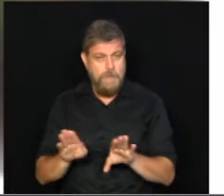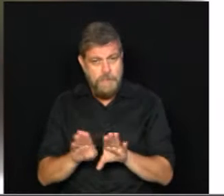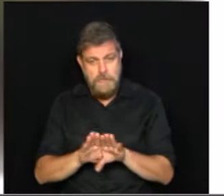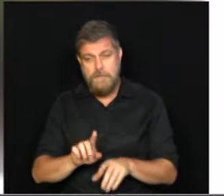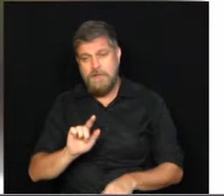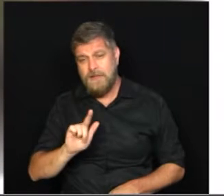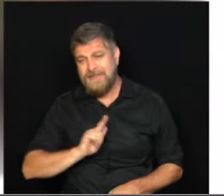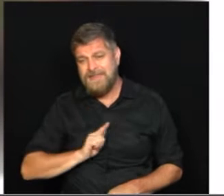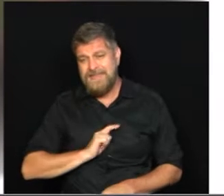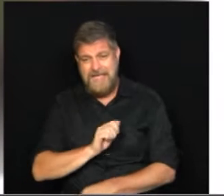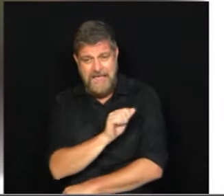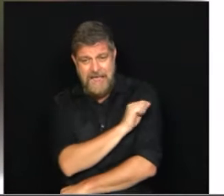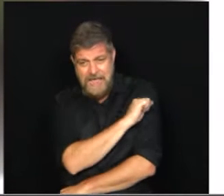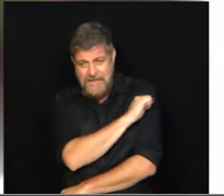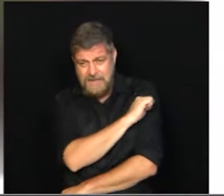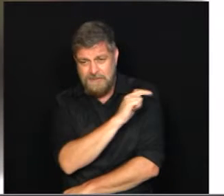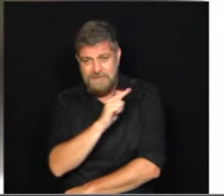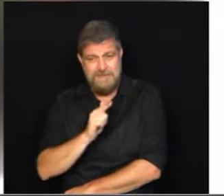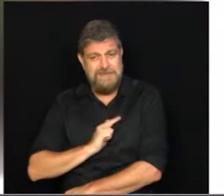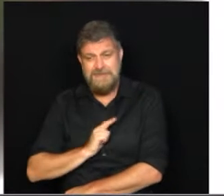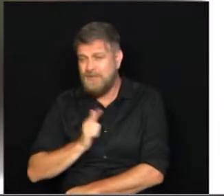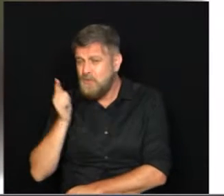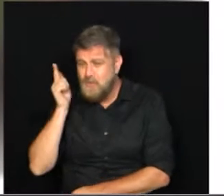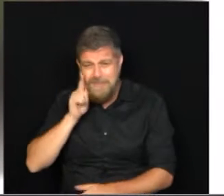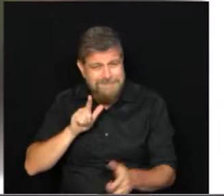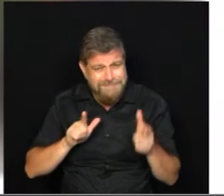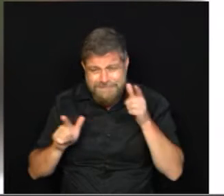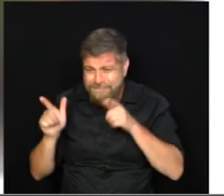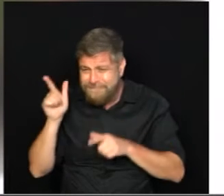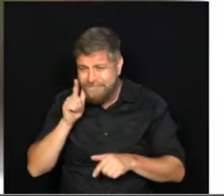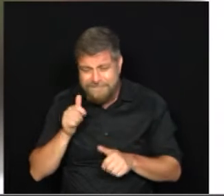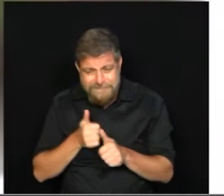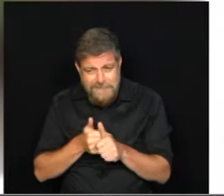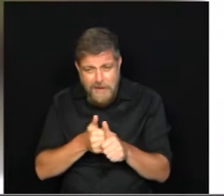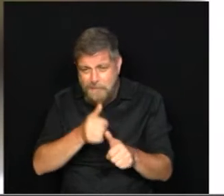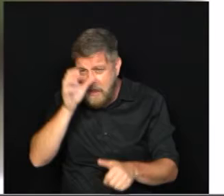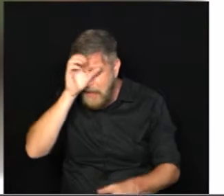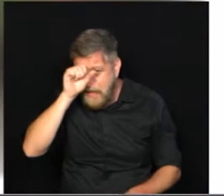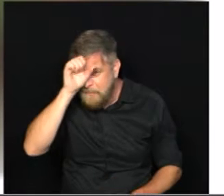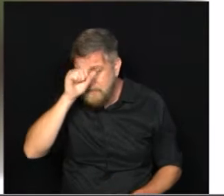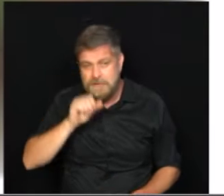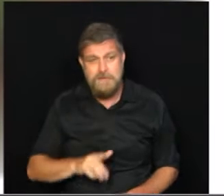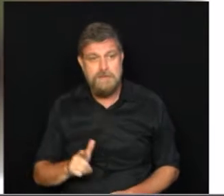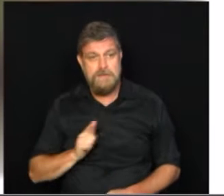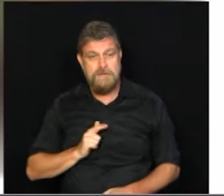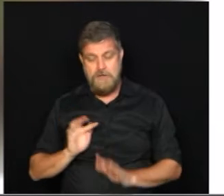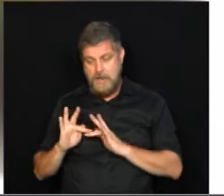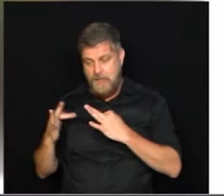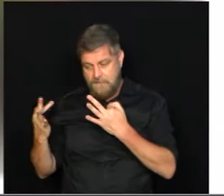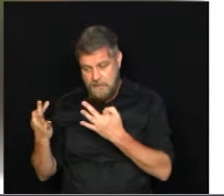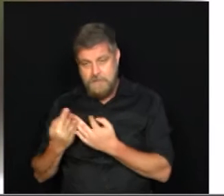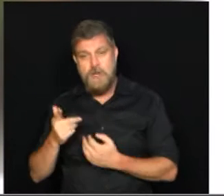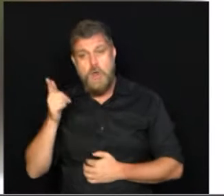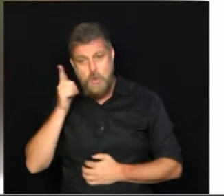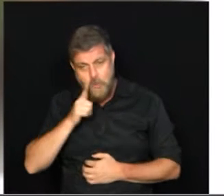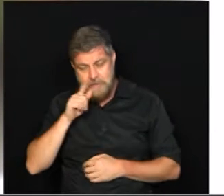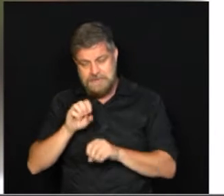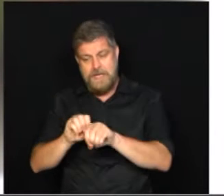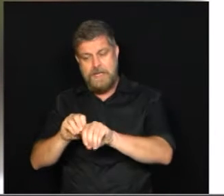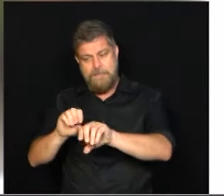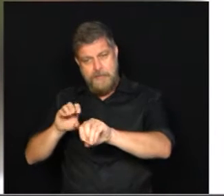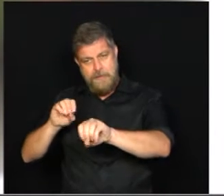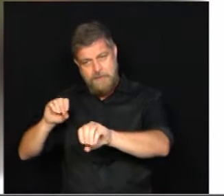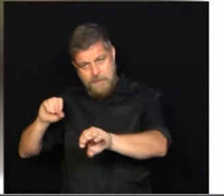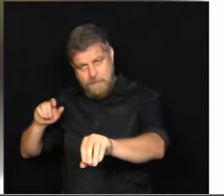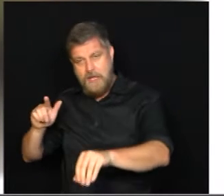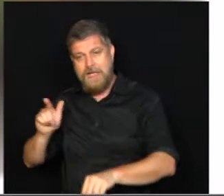temos alunos que mesmo com isso não conseguem ter o acompanhamento para as famílias que conseguem acompanhar a educação a distância